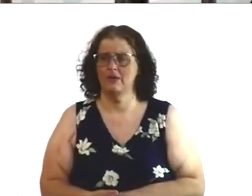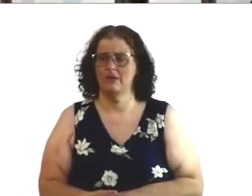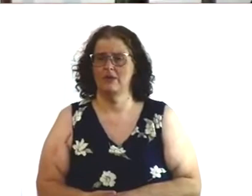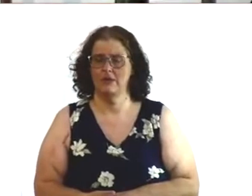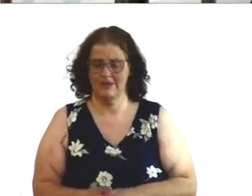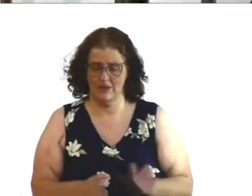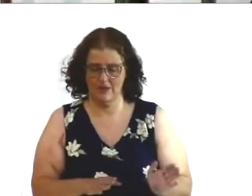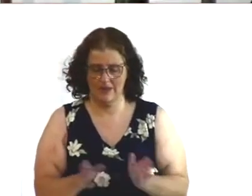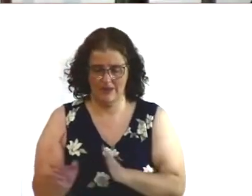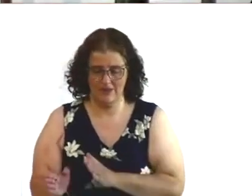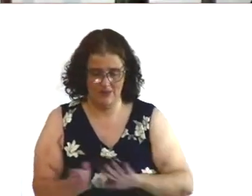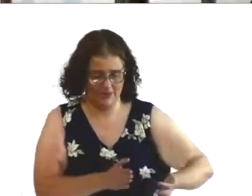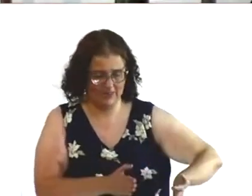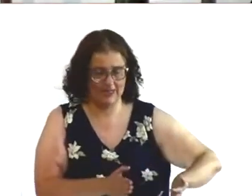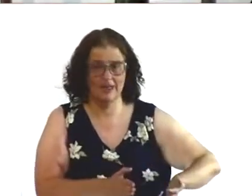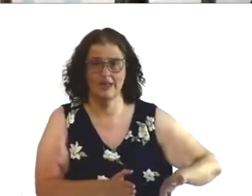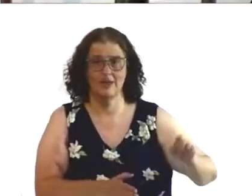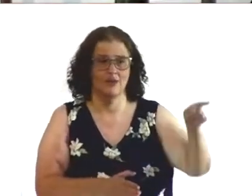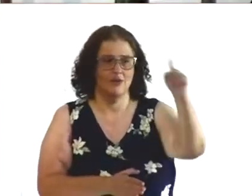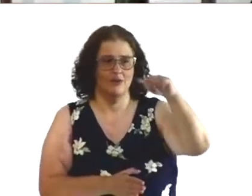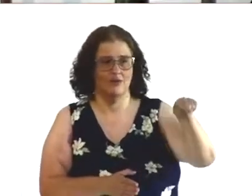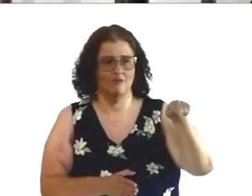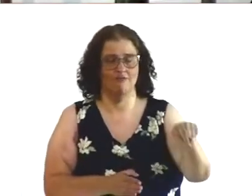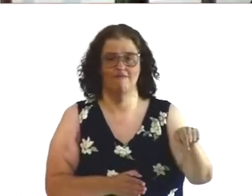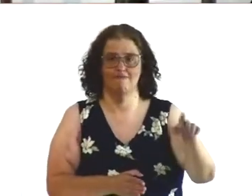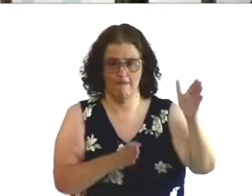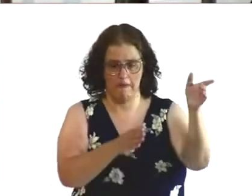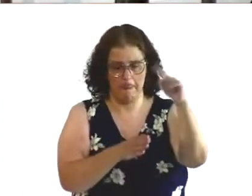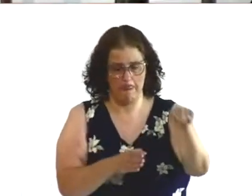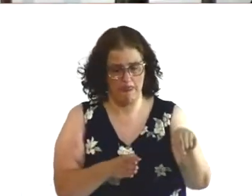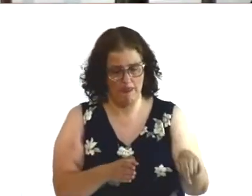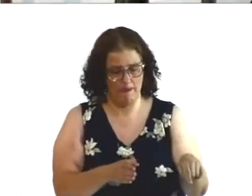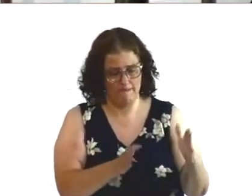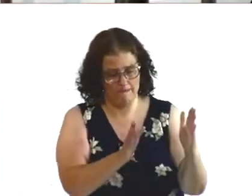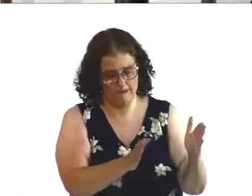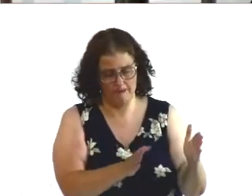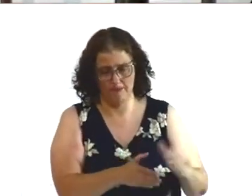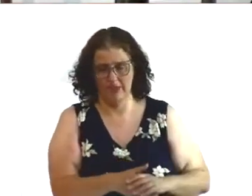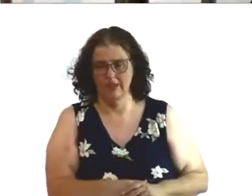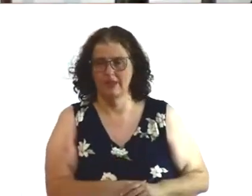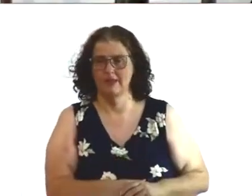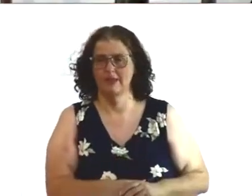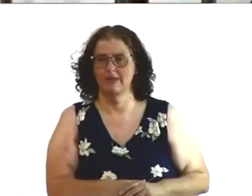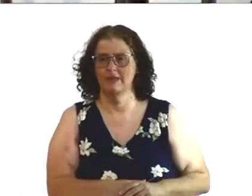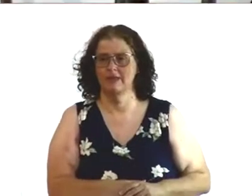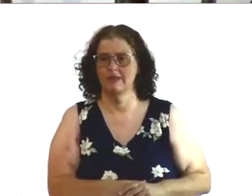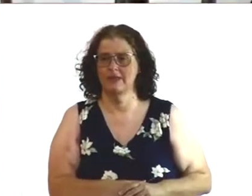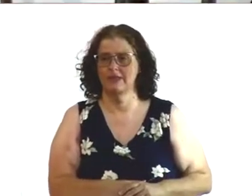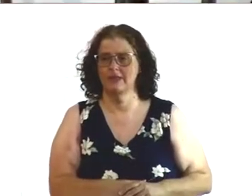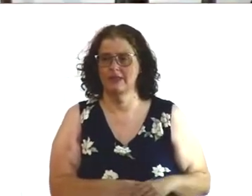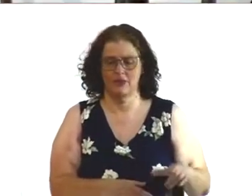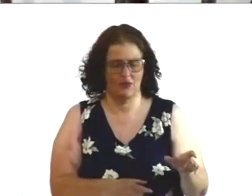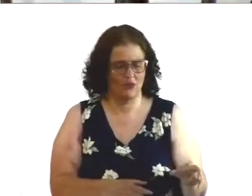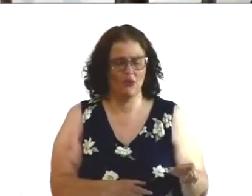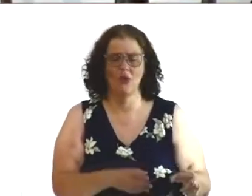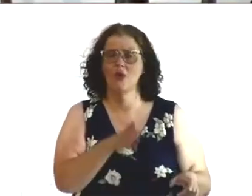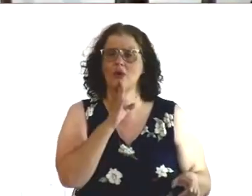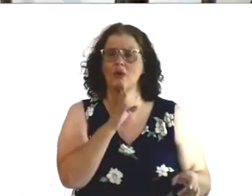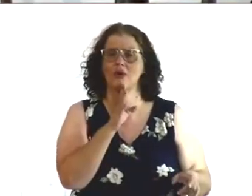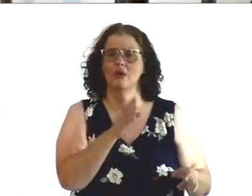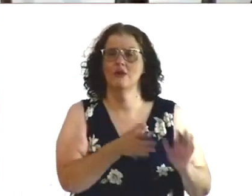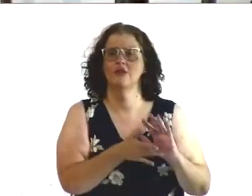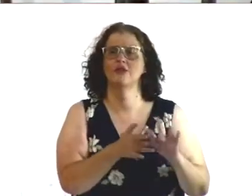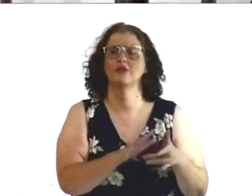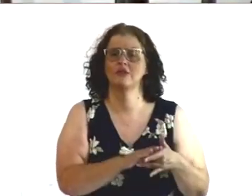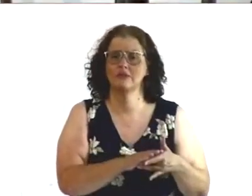folha? É porque todos nós temos muitas dúvidas. Onde está mesmo o rei dos judeus? Ele está lá